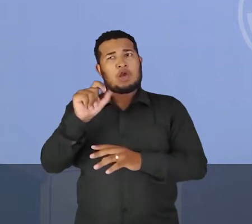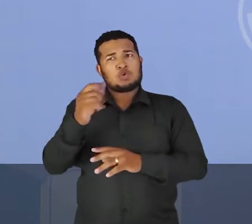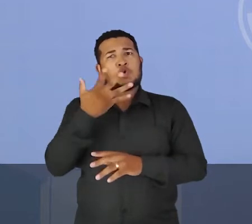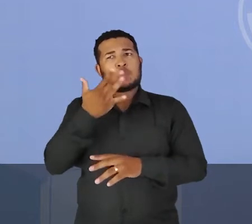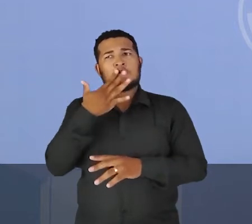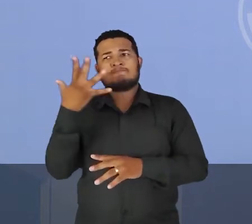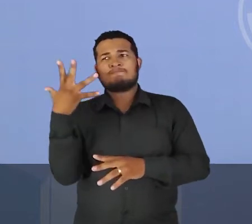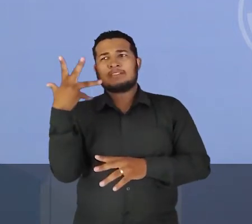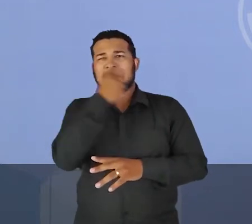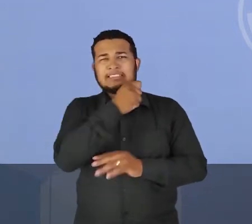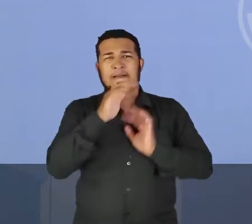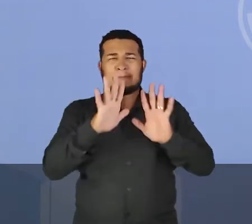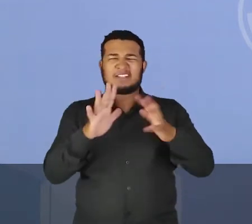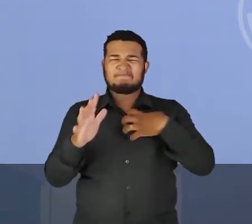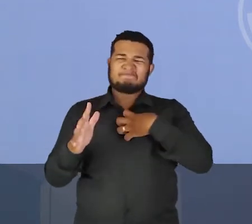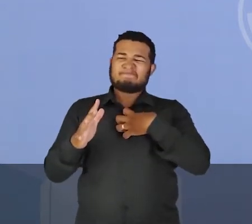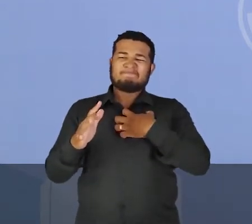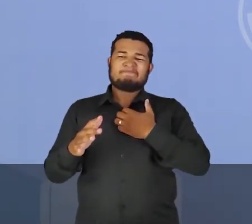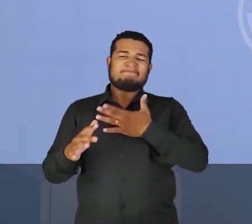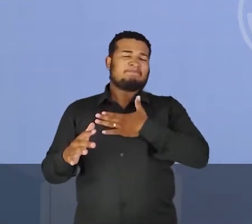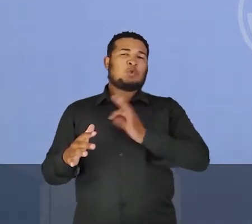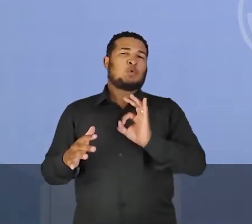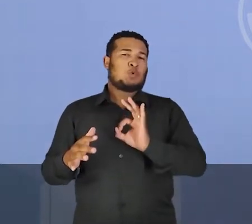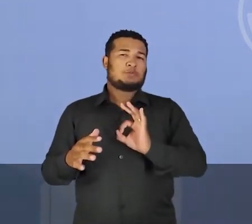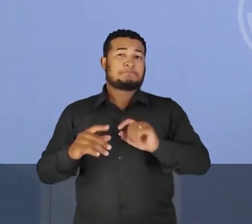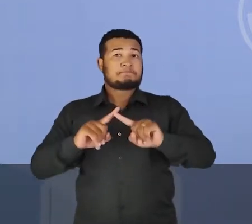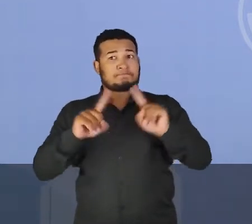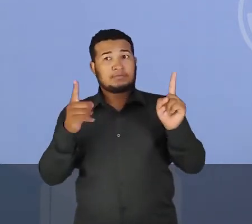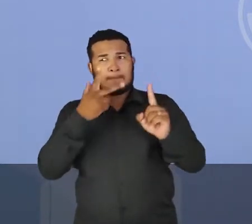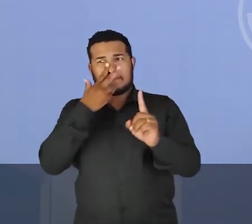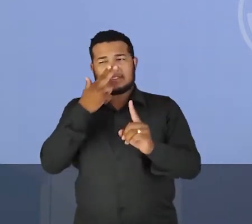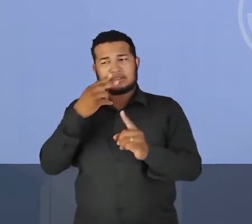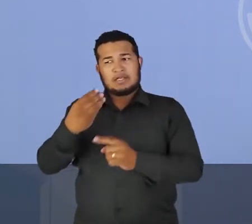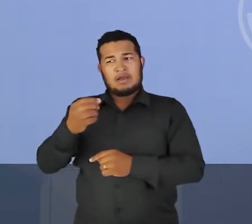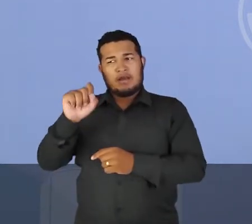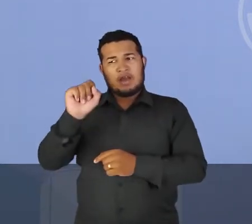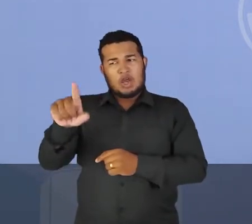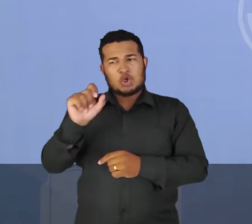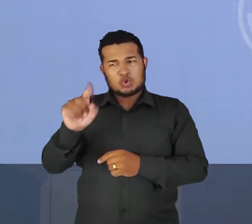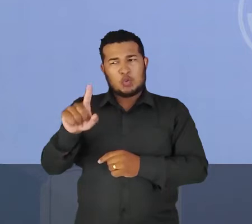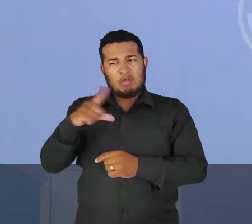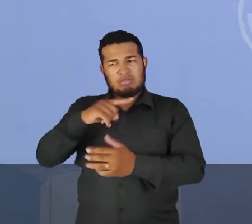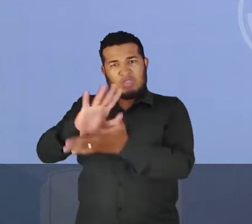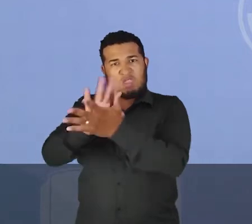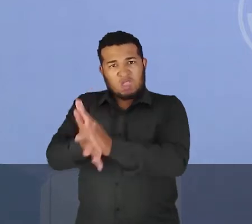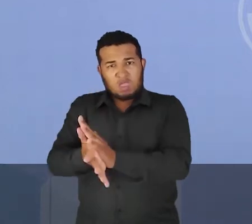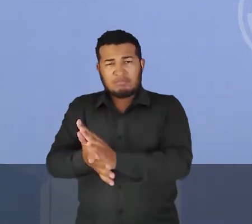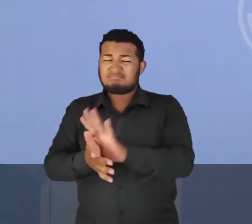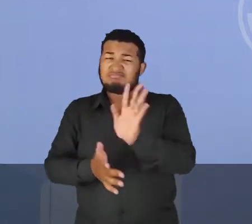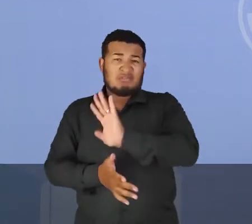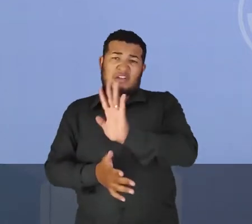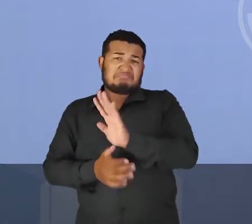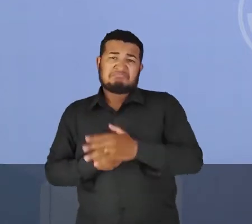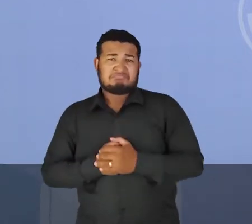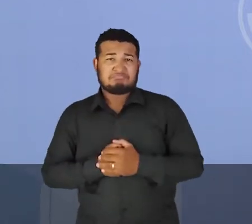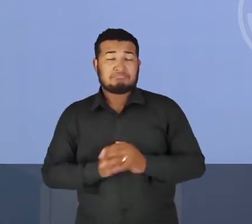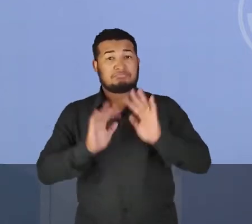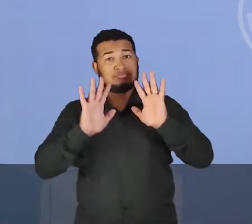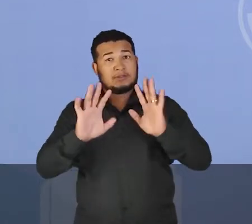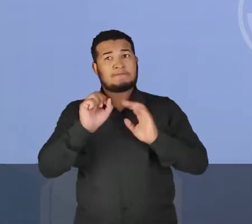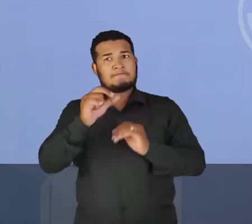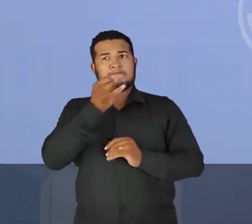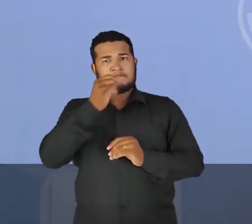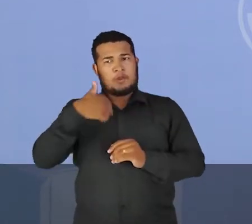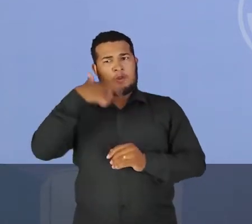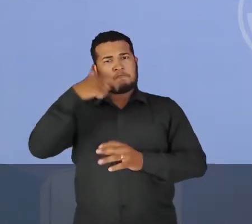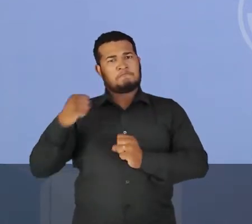Contra uma cor. Mas isso não afetou a vida do azul, tá? Agora, se você estivesse numa posição de